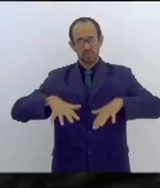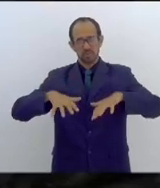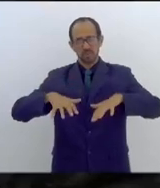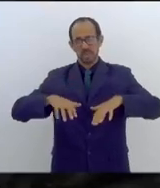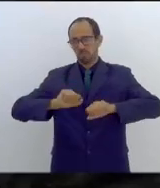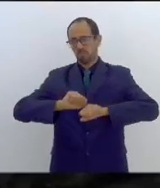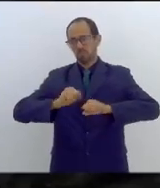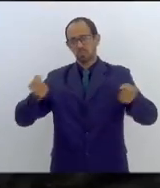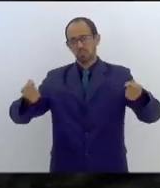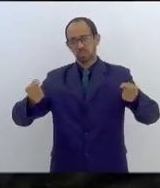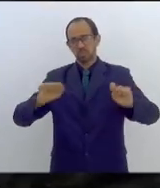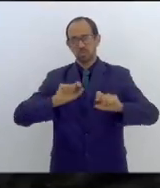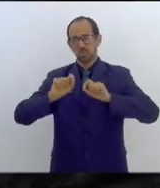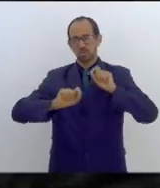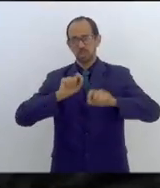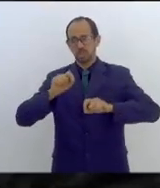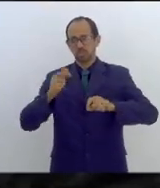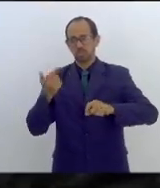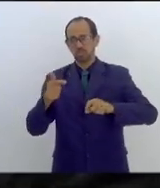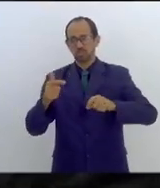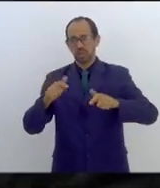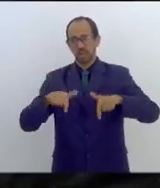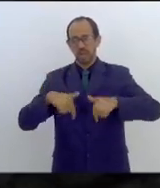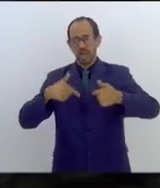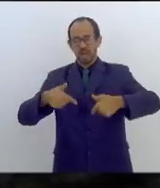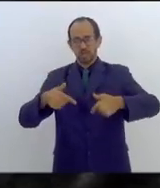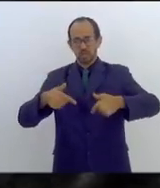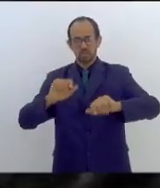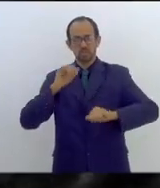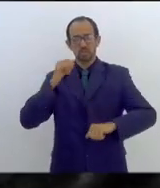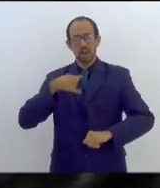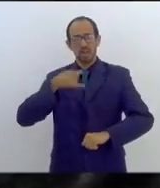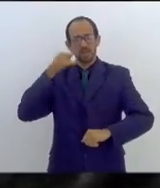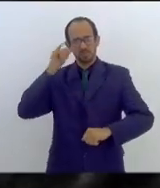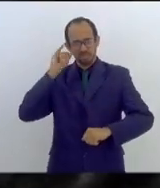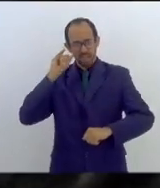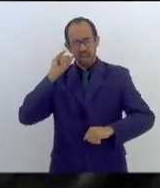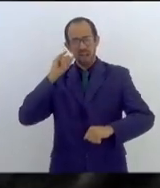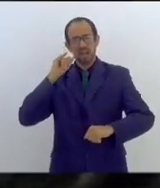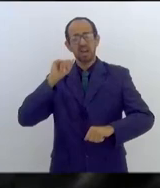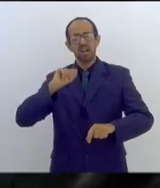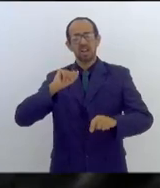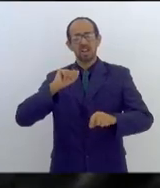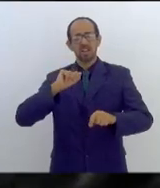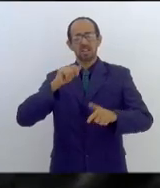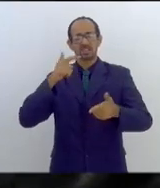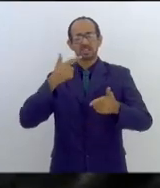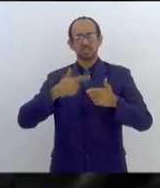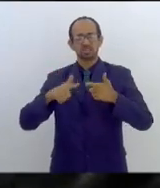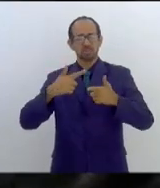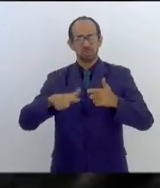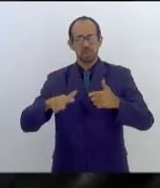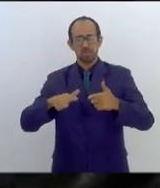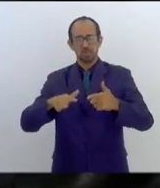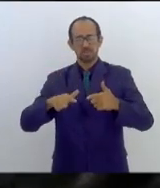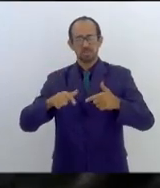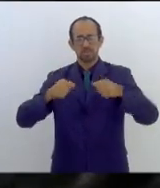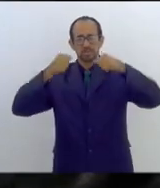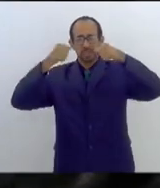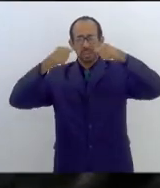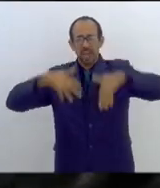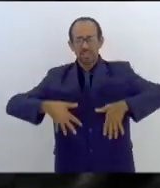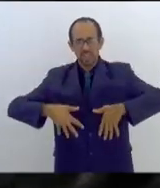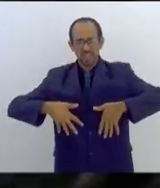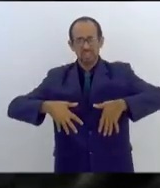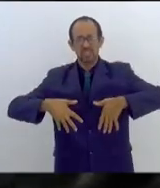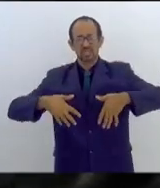não tenha ações de contingência, ações de prevenção de tragédias no âmbito do estado